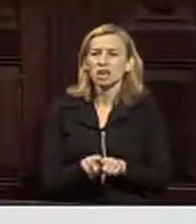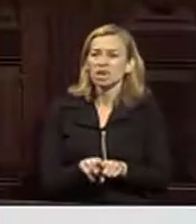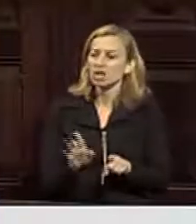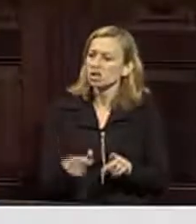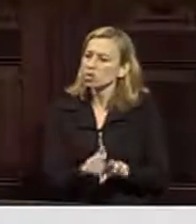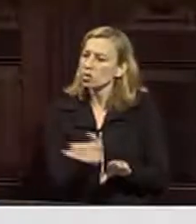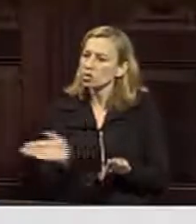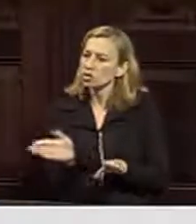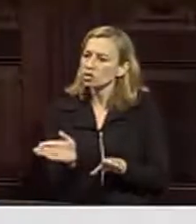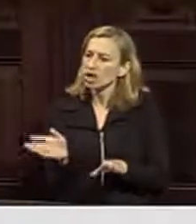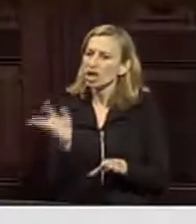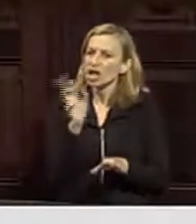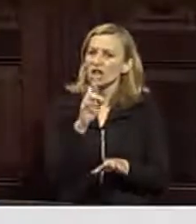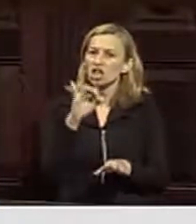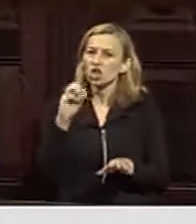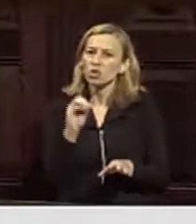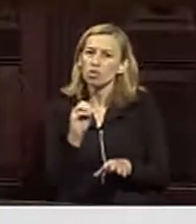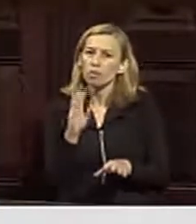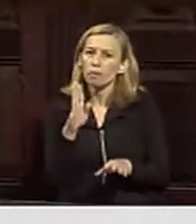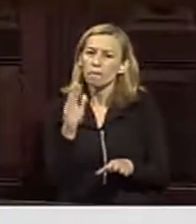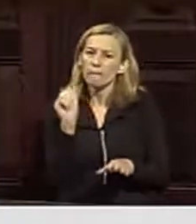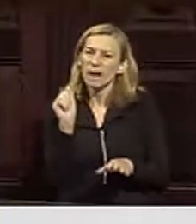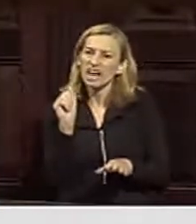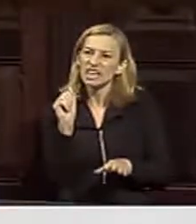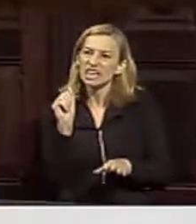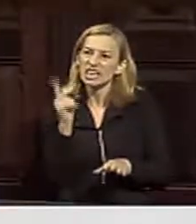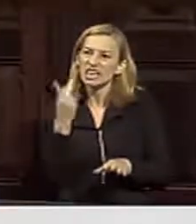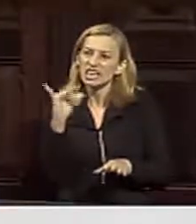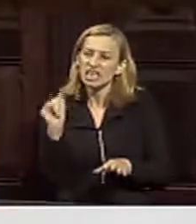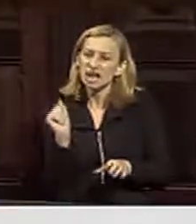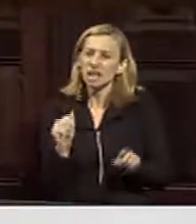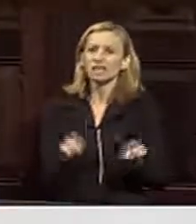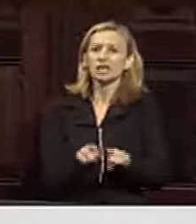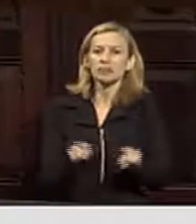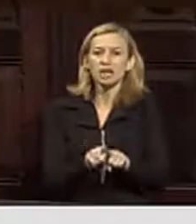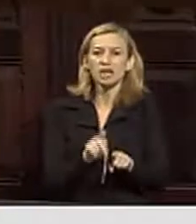Belo Horizonte, lá por Teresópolis. Então, a